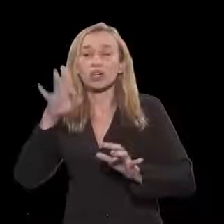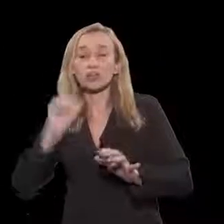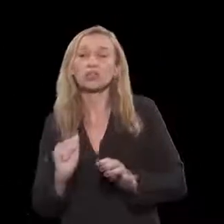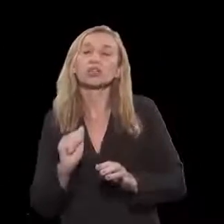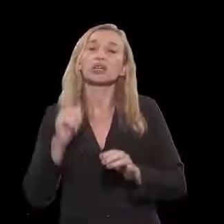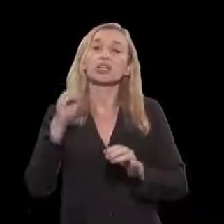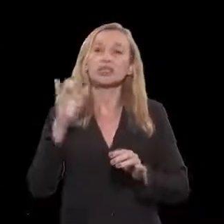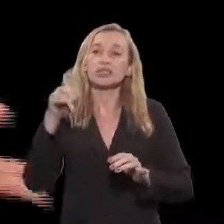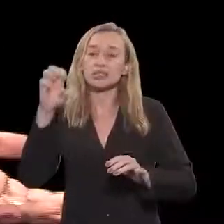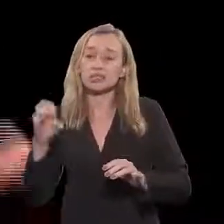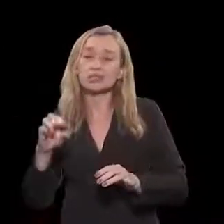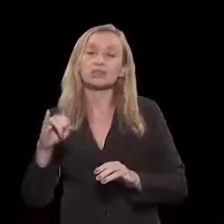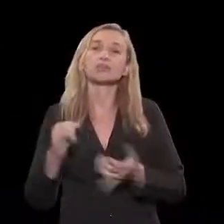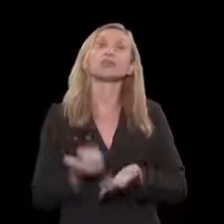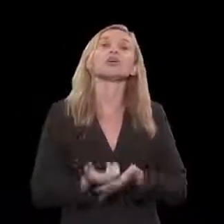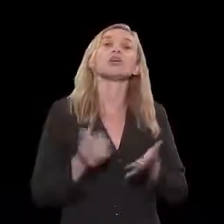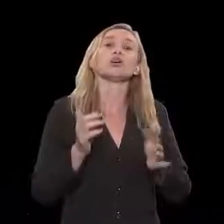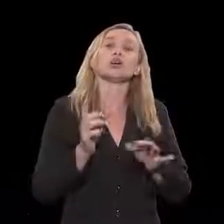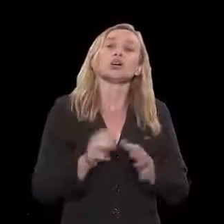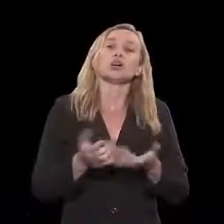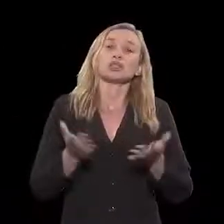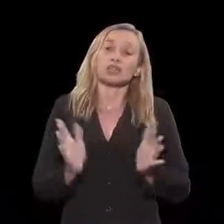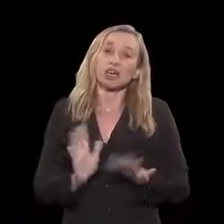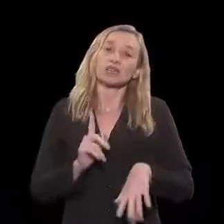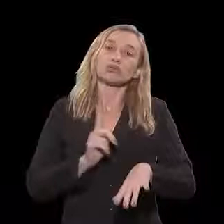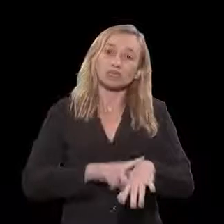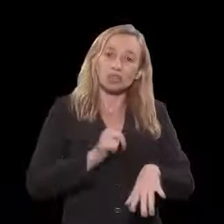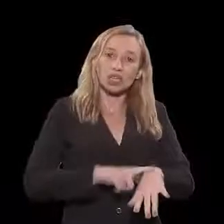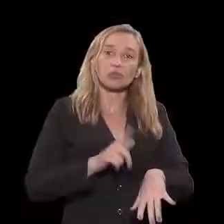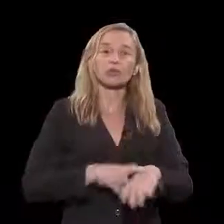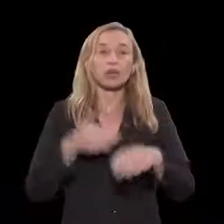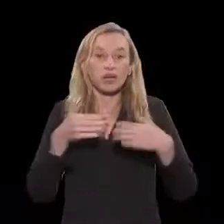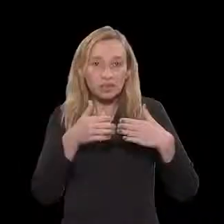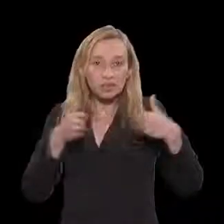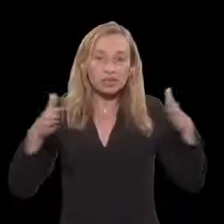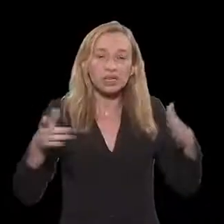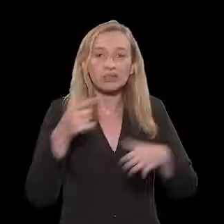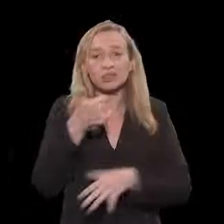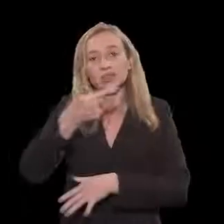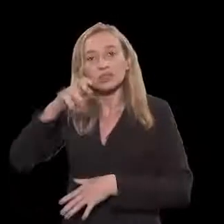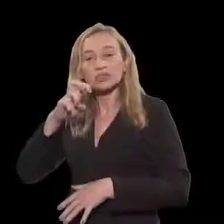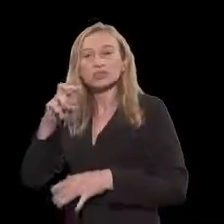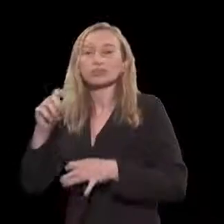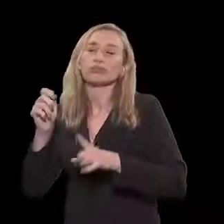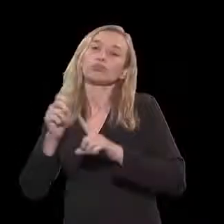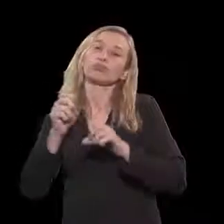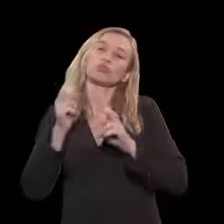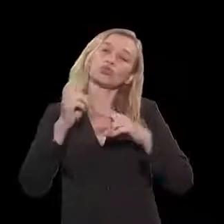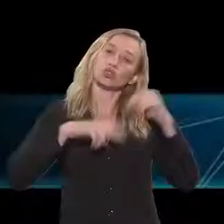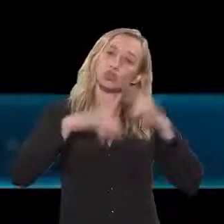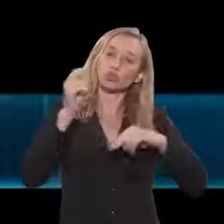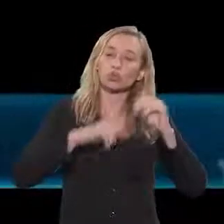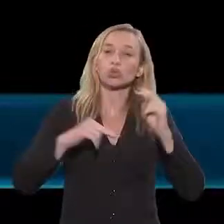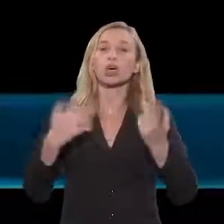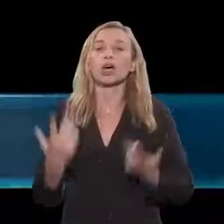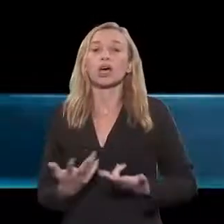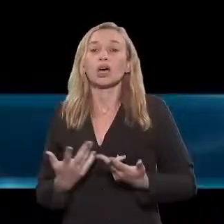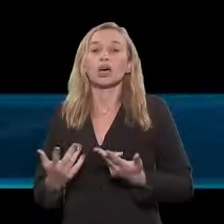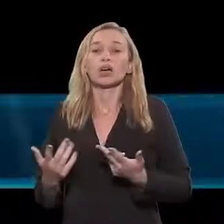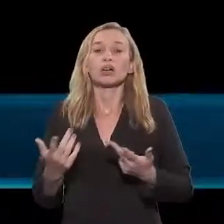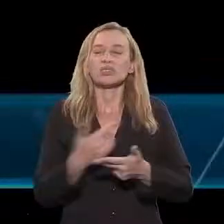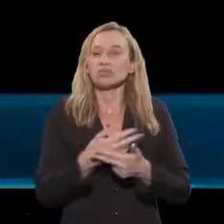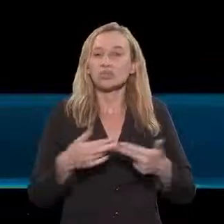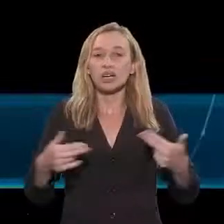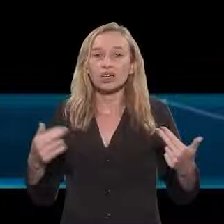porque o Rodadas está ainda nessa fase de finalização, a gente está com data prevista para a estreia 25 de julho, né?